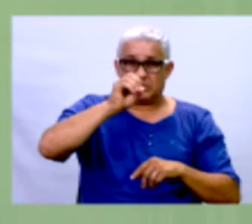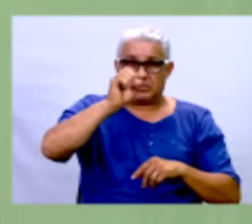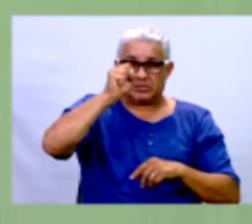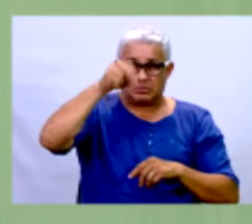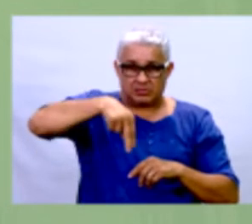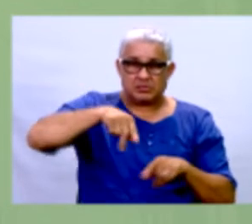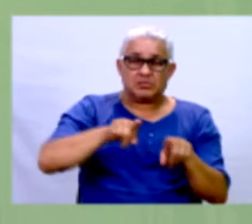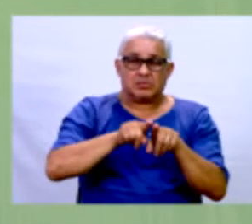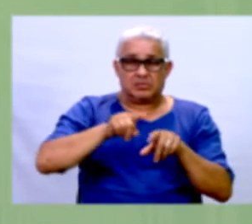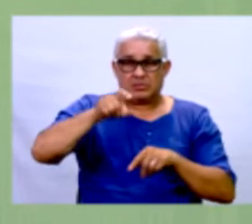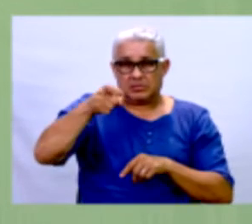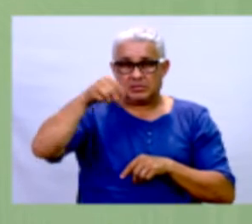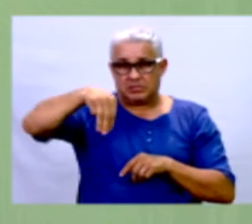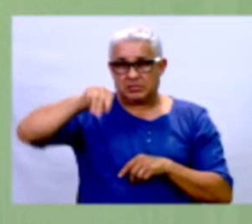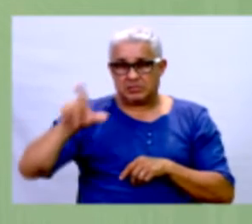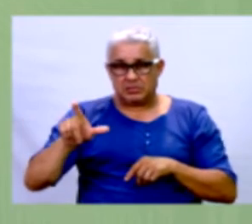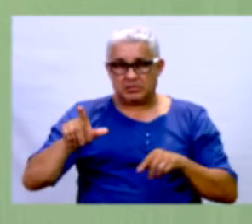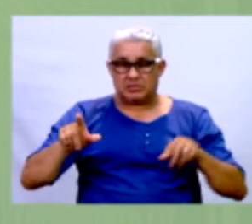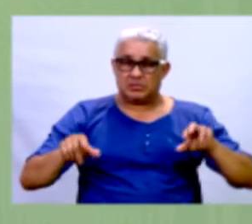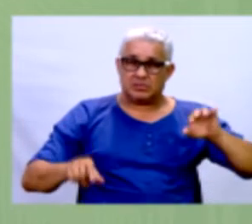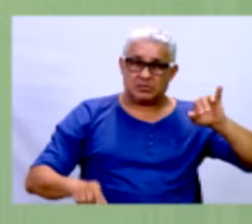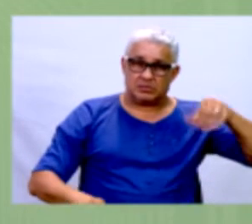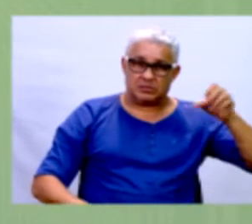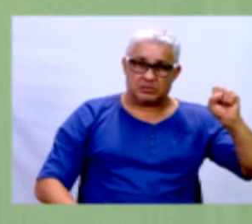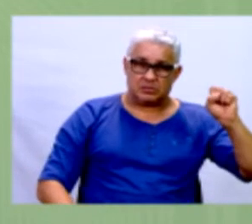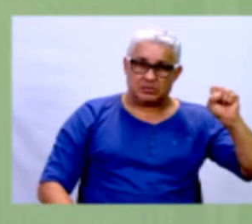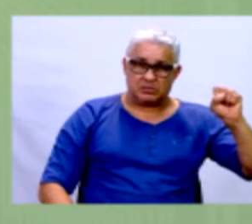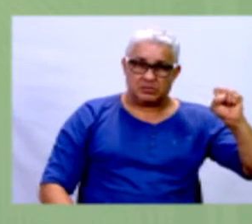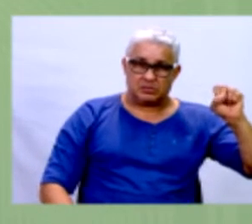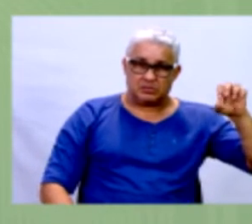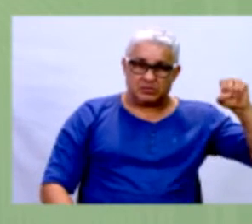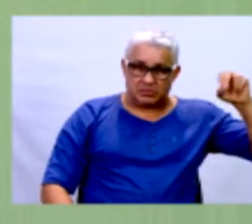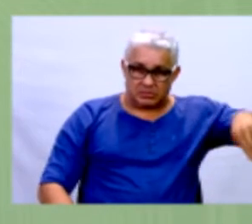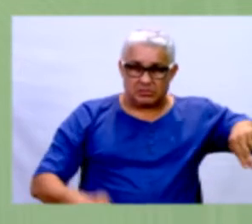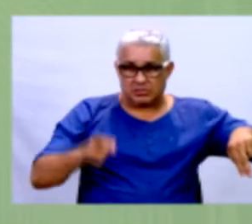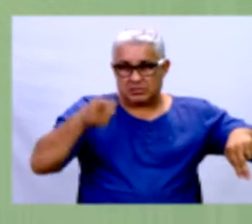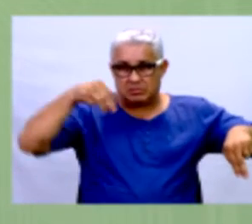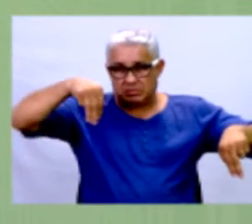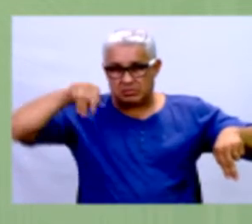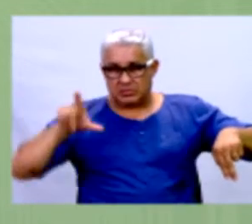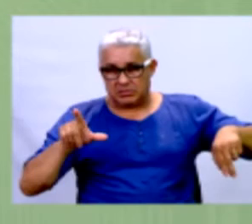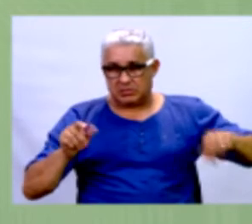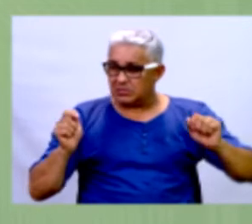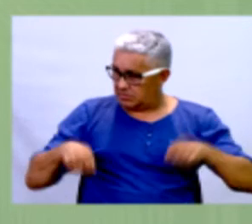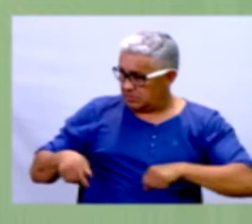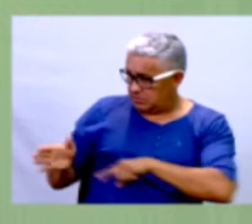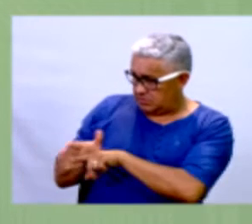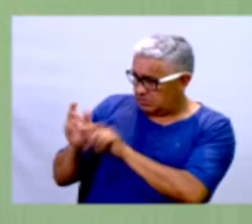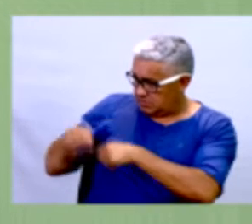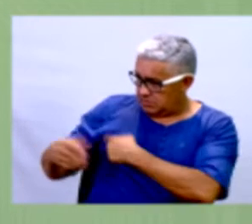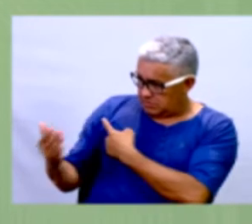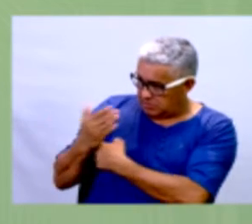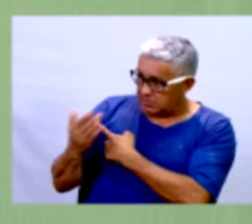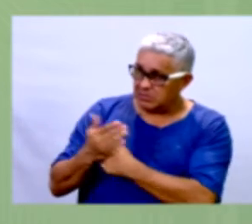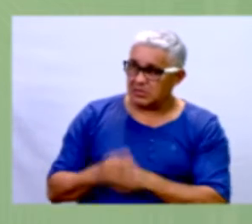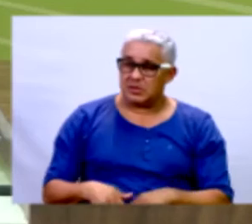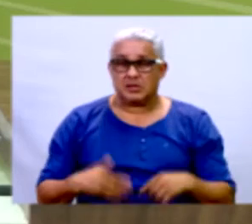e XML? Professor Márcio, pode ajudar a gente aí um pouquinho? Bom,